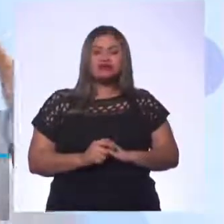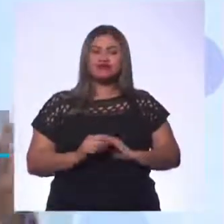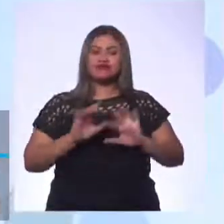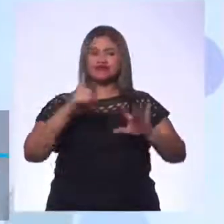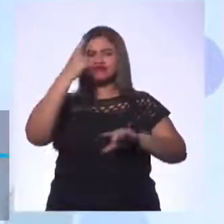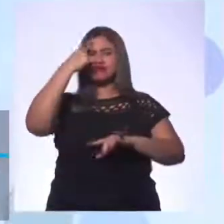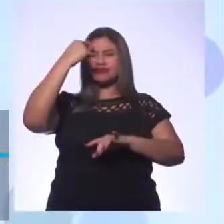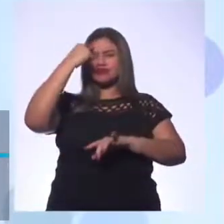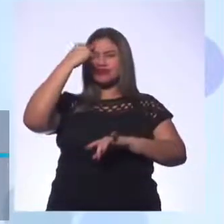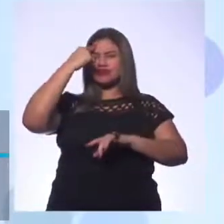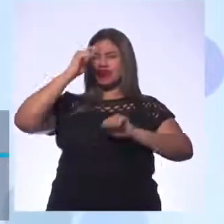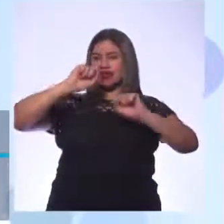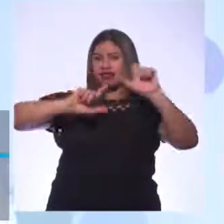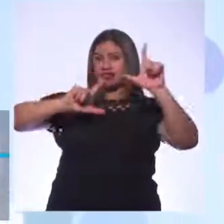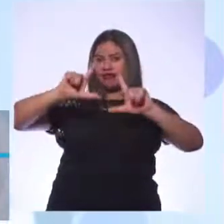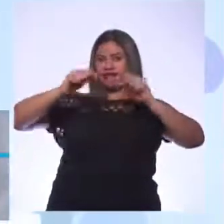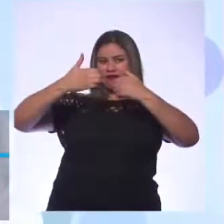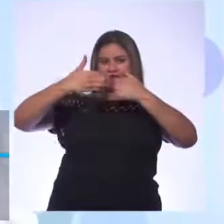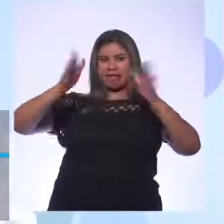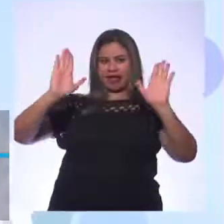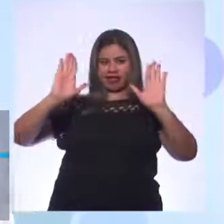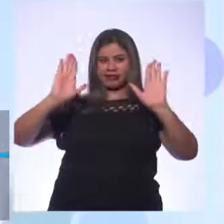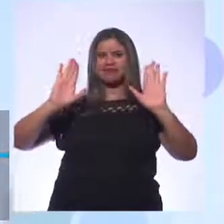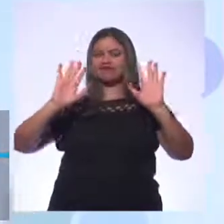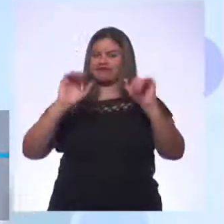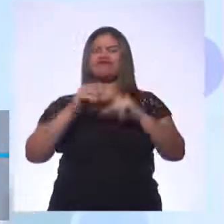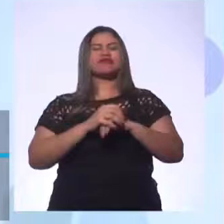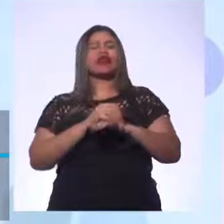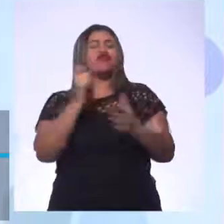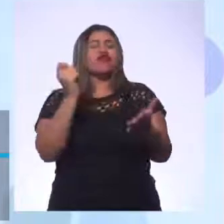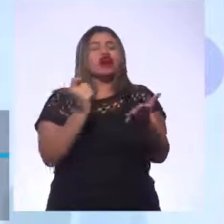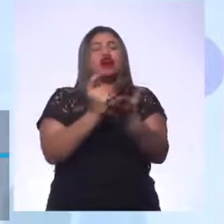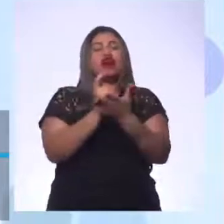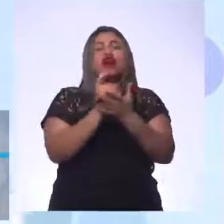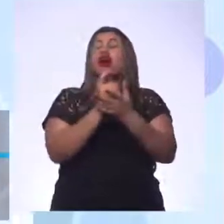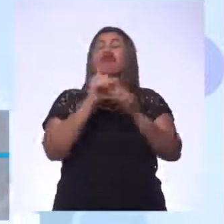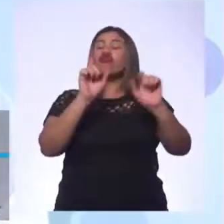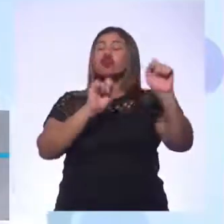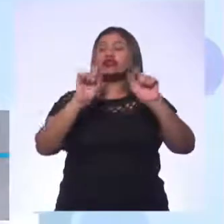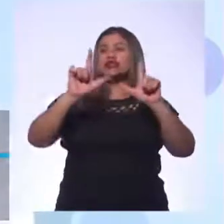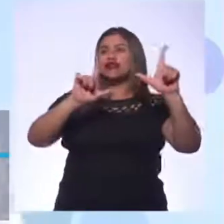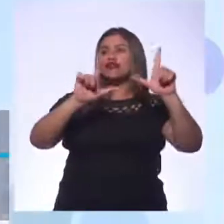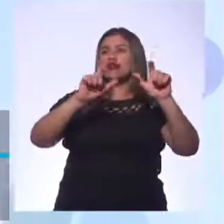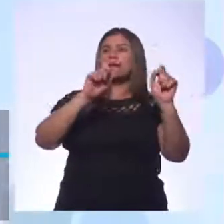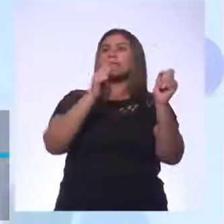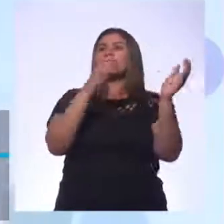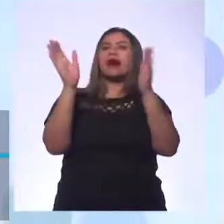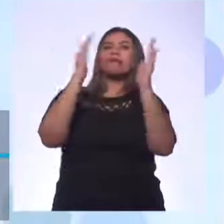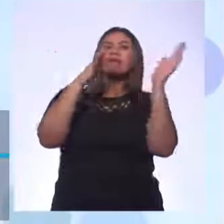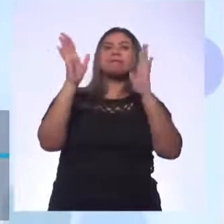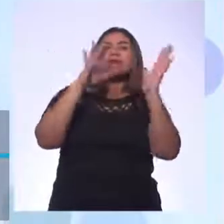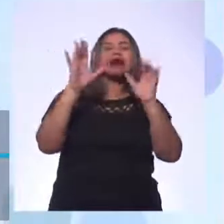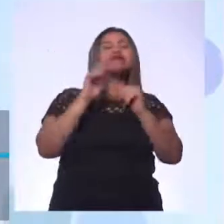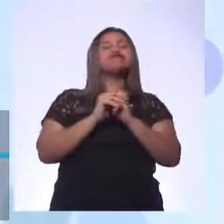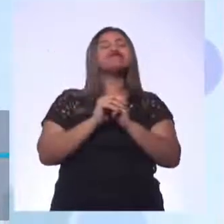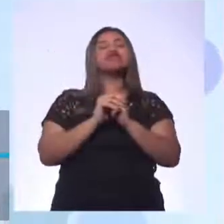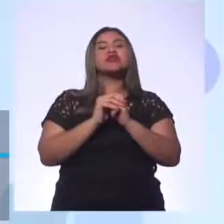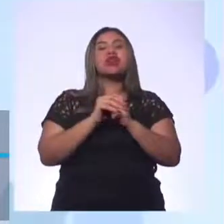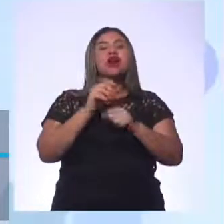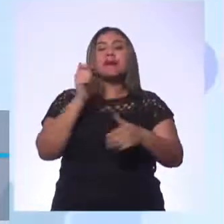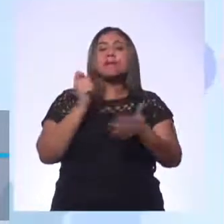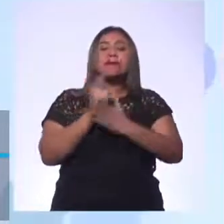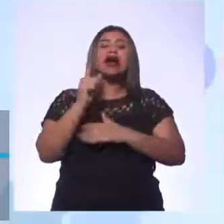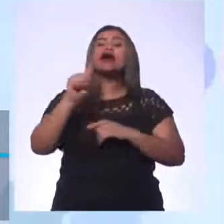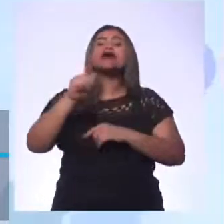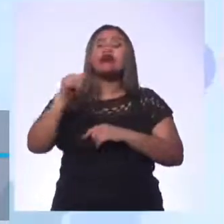Vamos pensar na TV aberta. TV aberta. Você vai lá, liga a TV aberta. Quem paga toda a programação da TV aberta? É